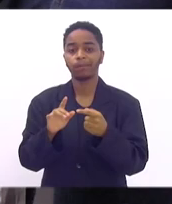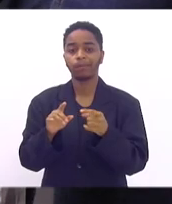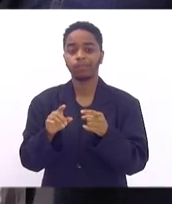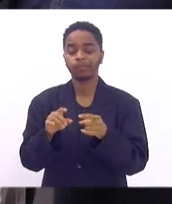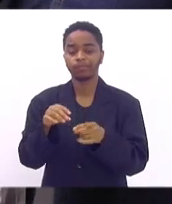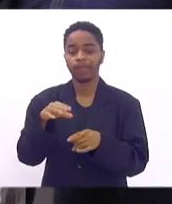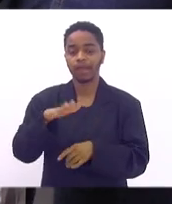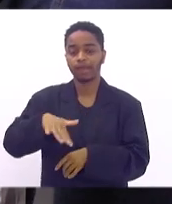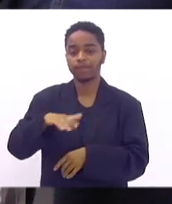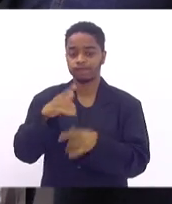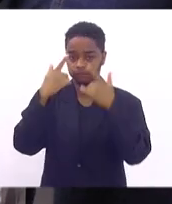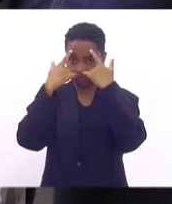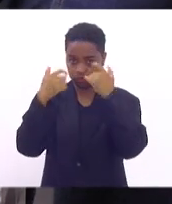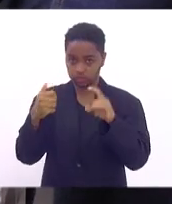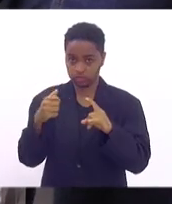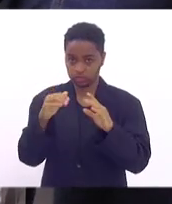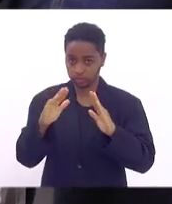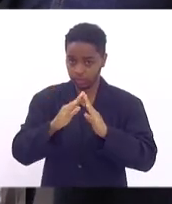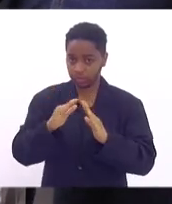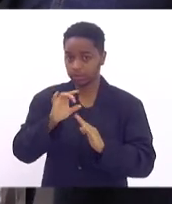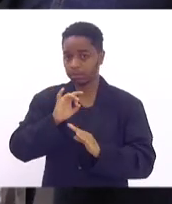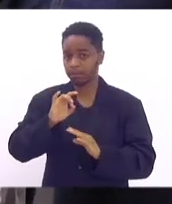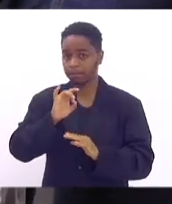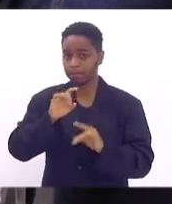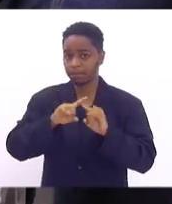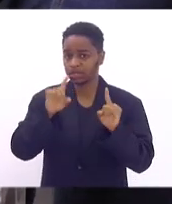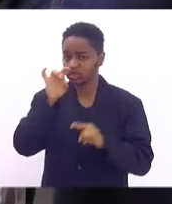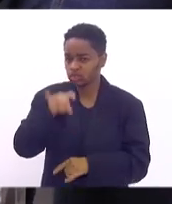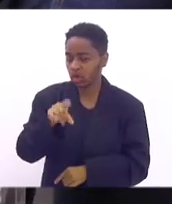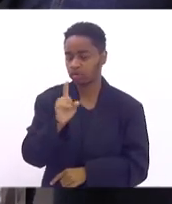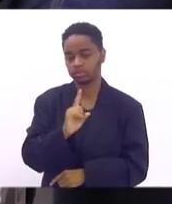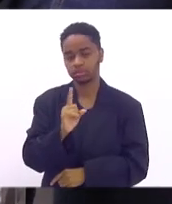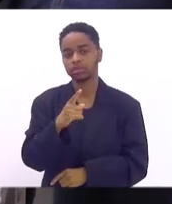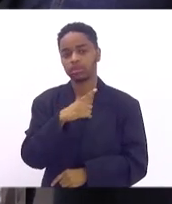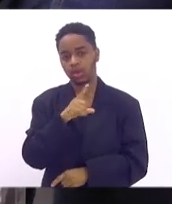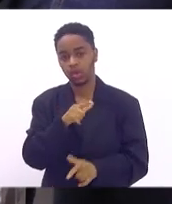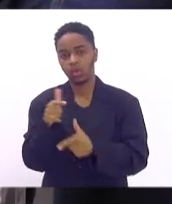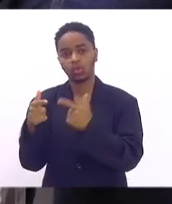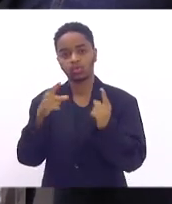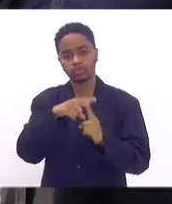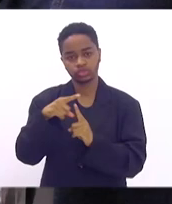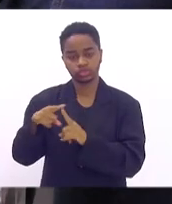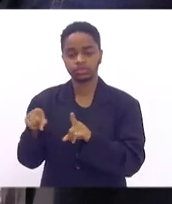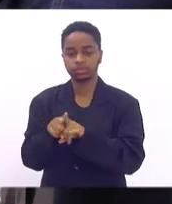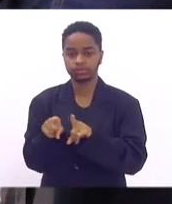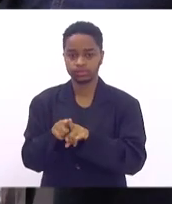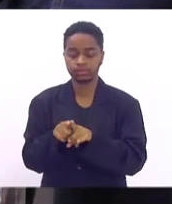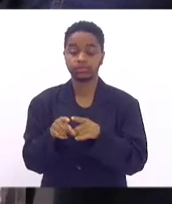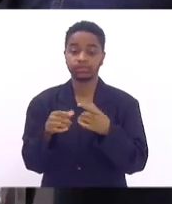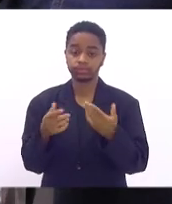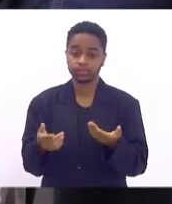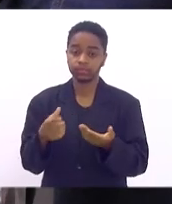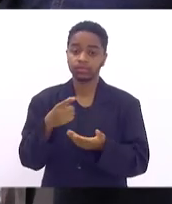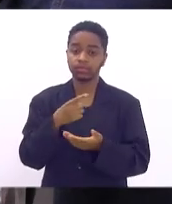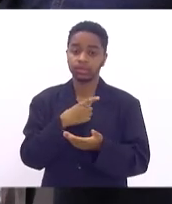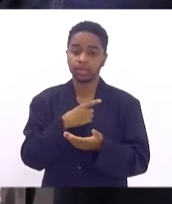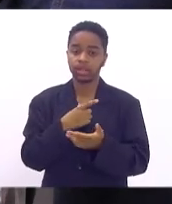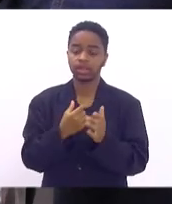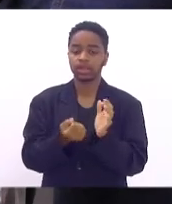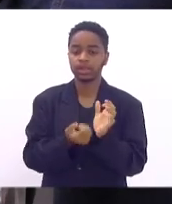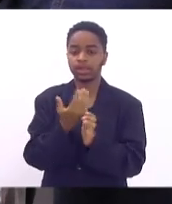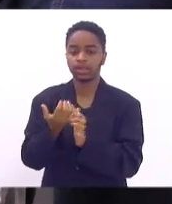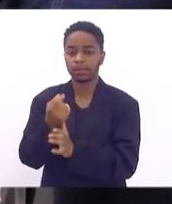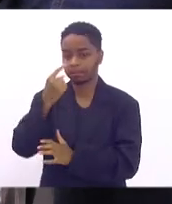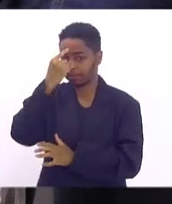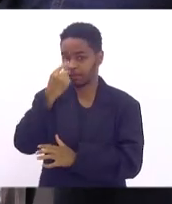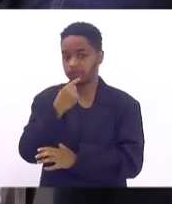da violência doméstica. Então é muito comum, tem momentos, né, que teve uma onda de criação de perfis